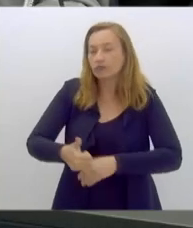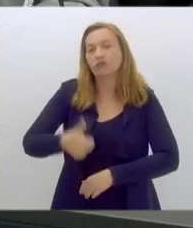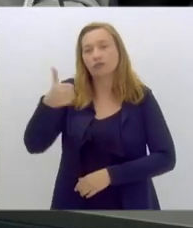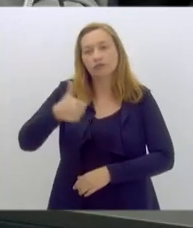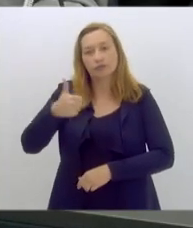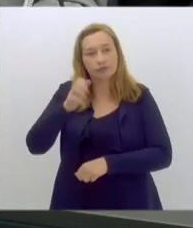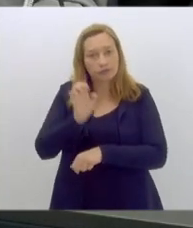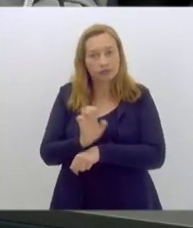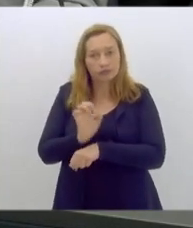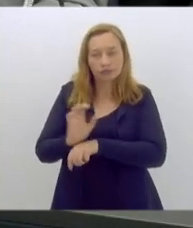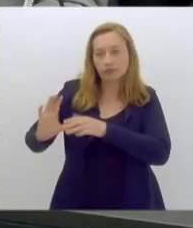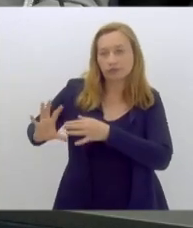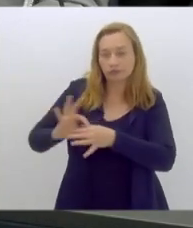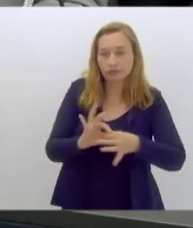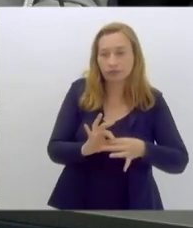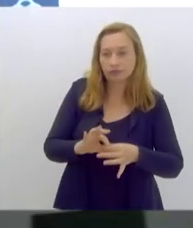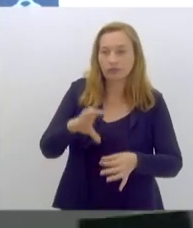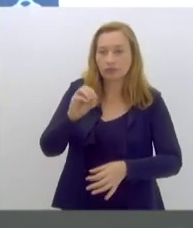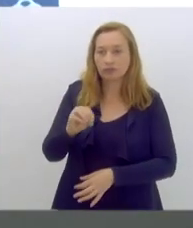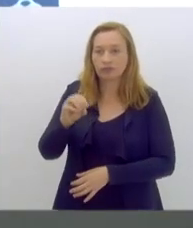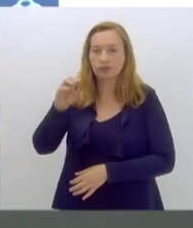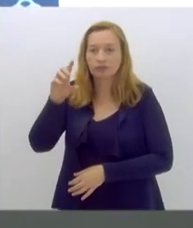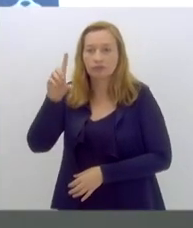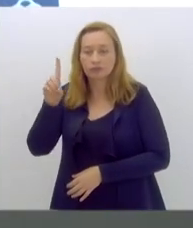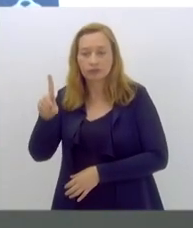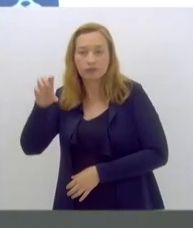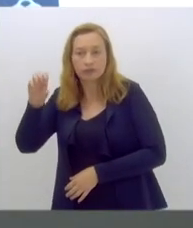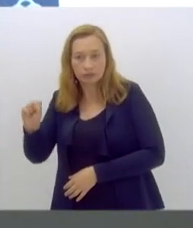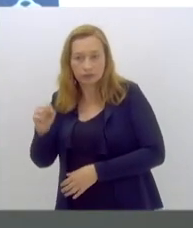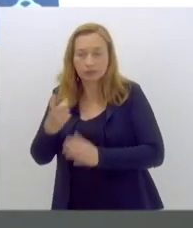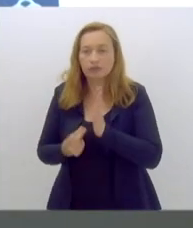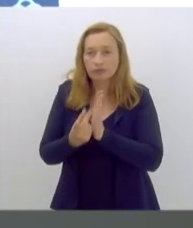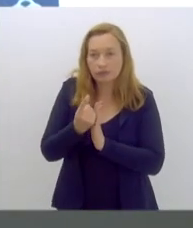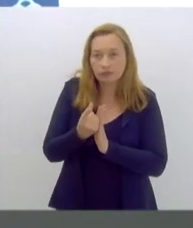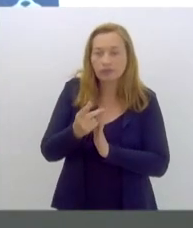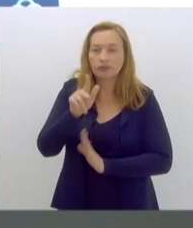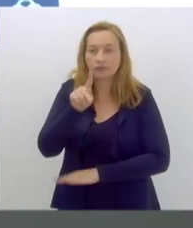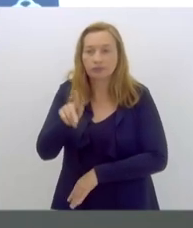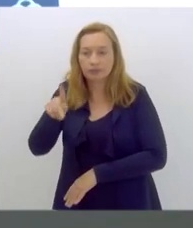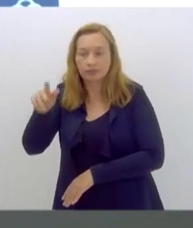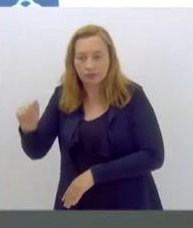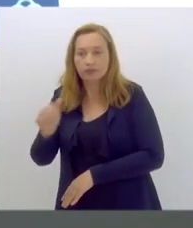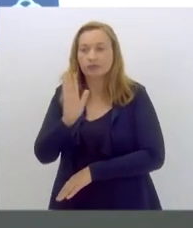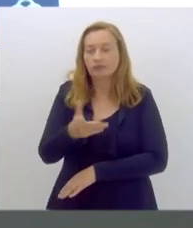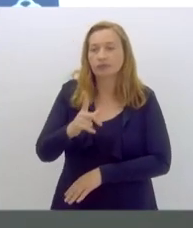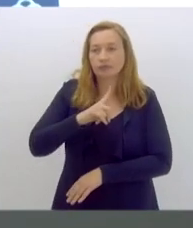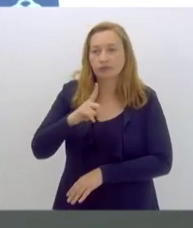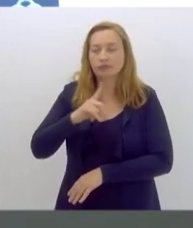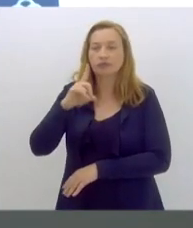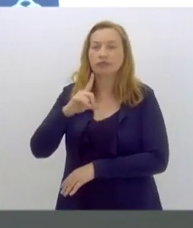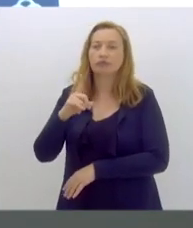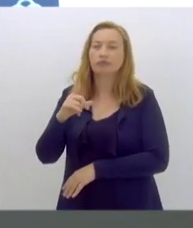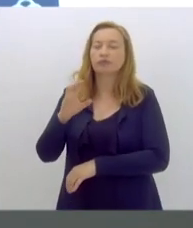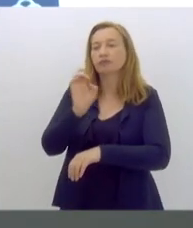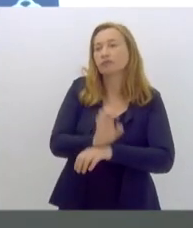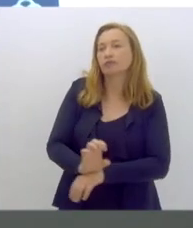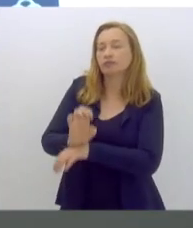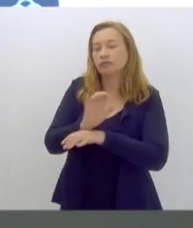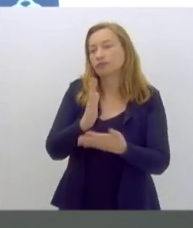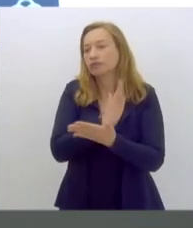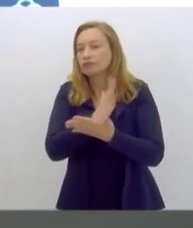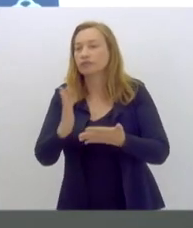a estabelecer a conexão do OBS com o orçamento PPA já tinha alguns estados como Rio Grande do Sul que já tinha estabelecido